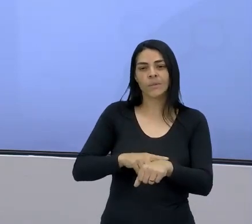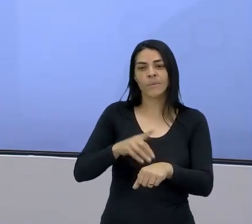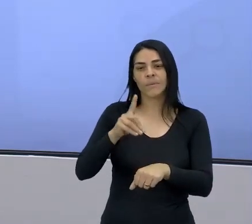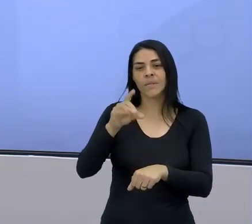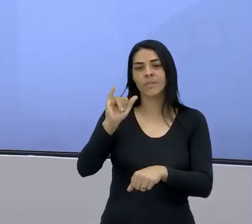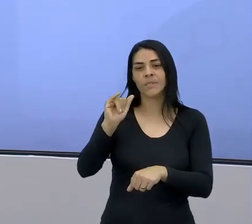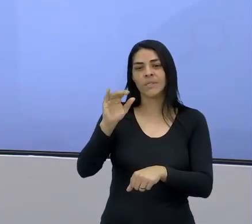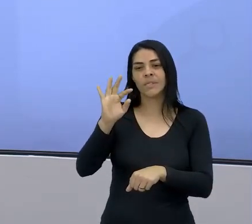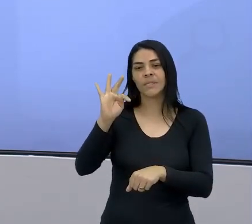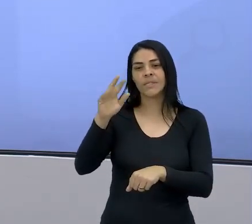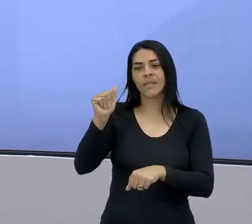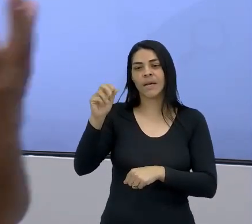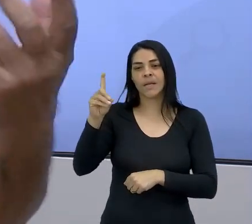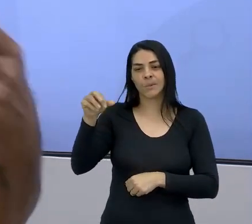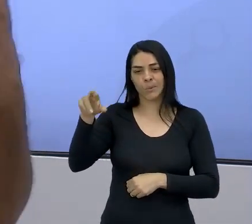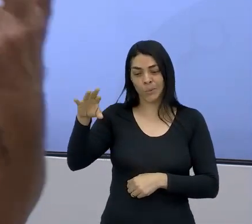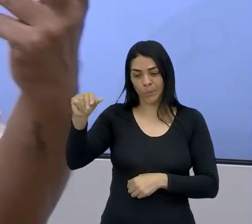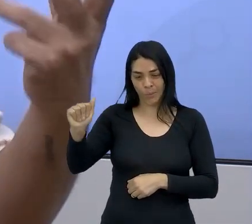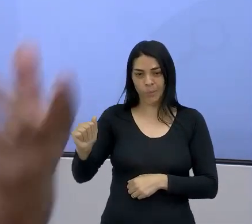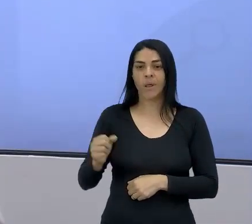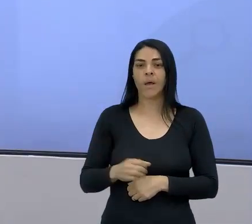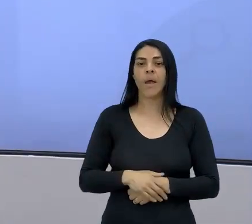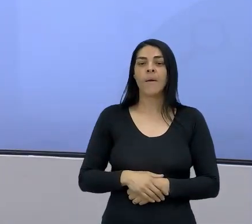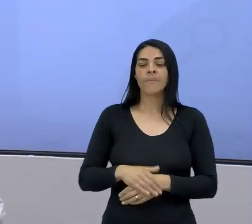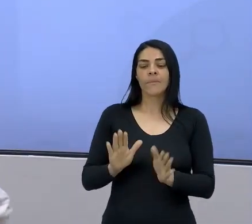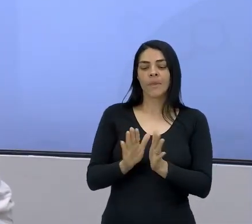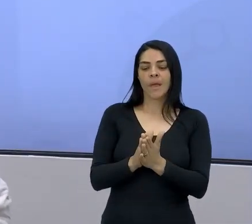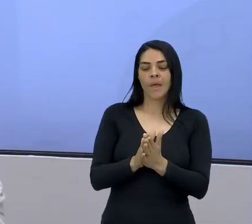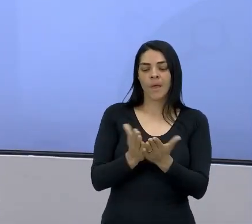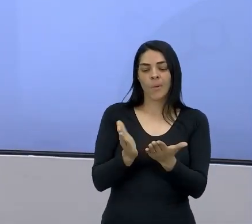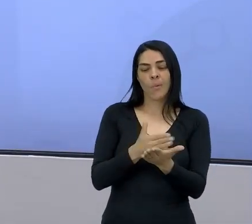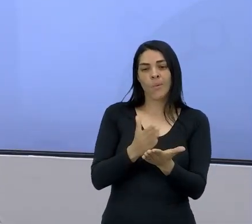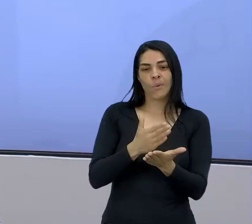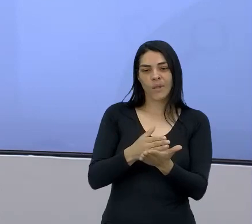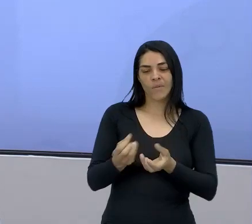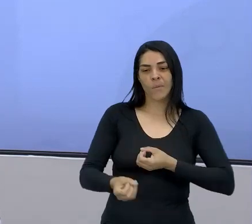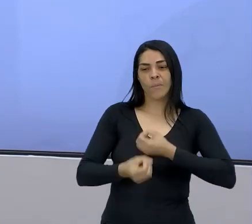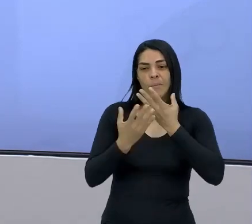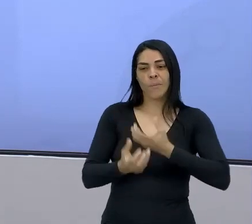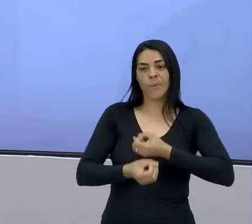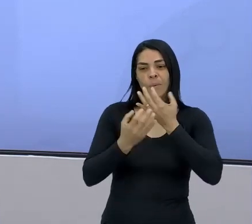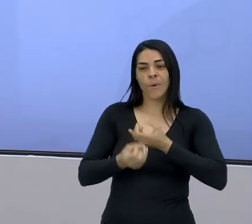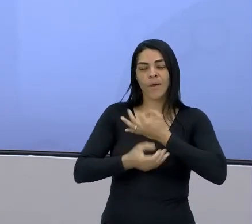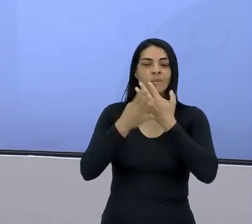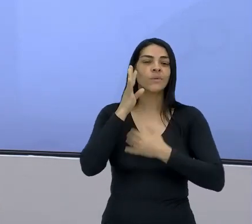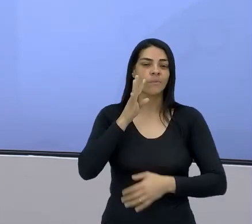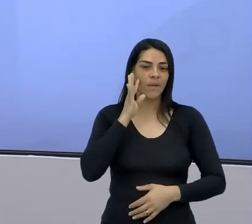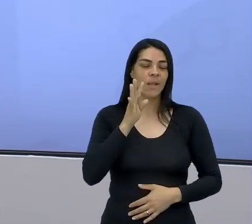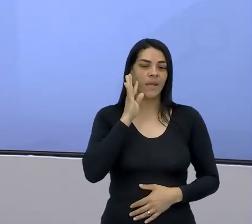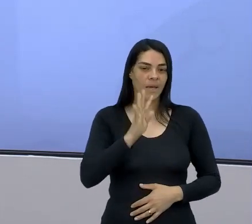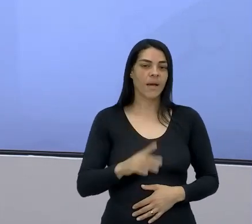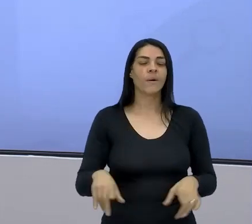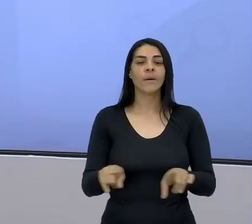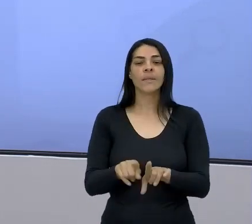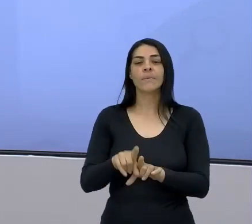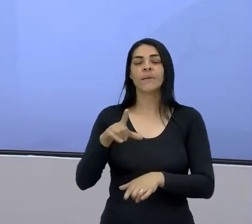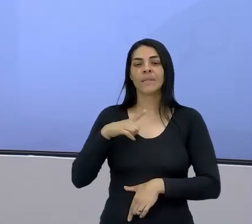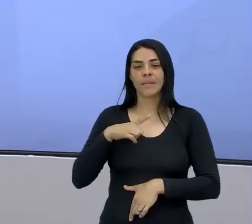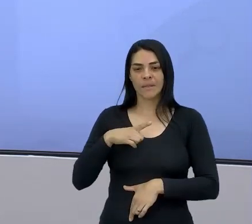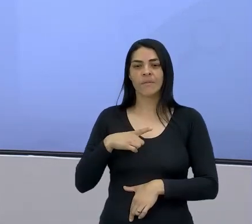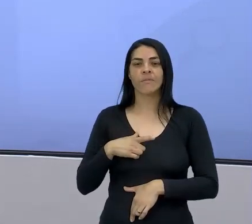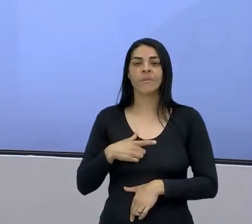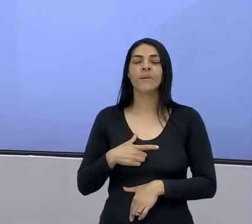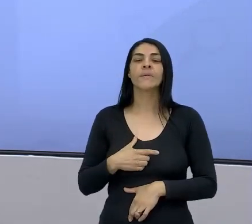super a pena ler esse livro, é um livro bem poético, muito legal mesmo, né? E é isso, gente. A gente teve também a presença aqui